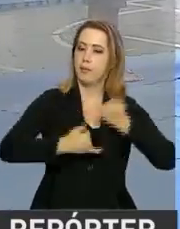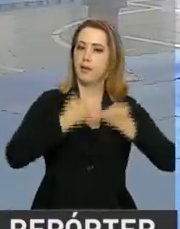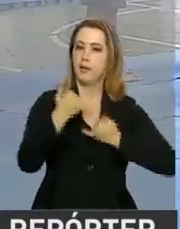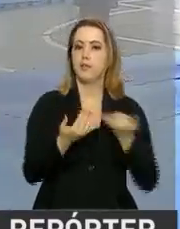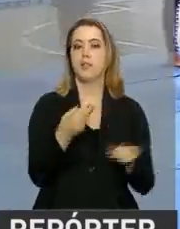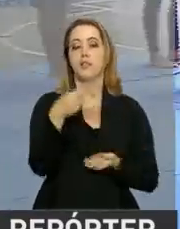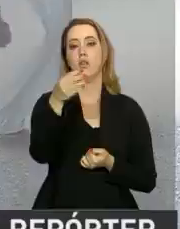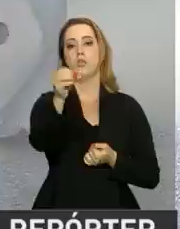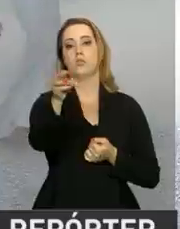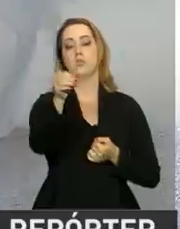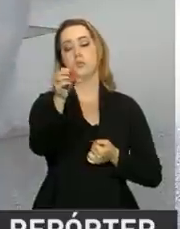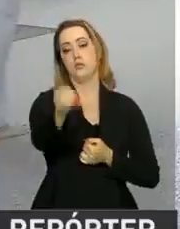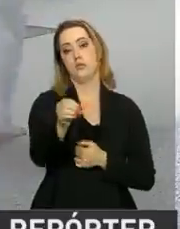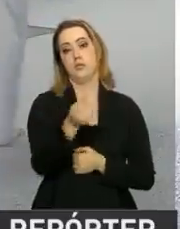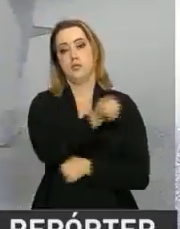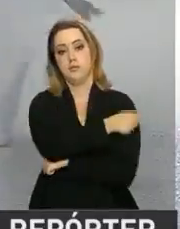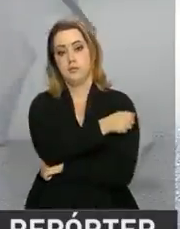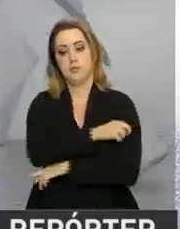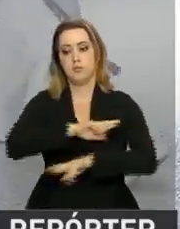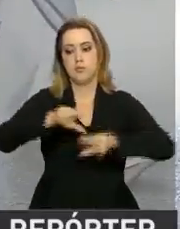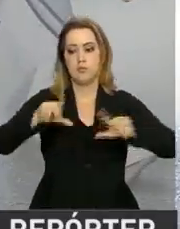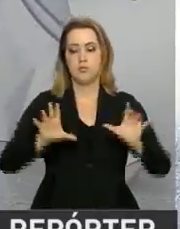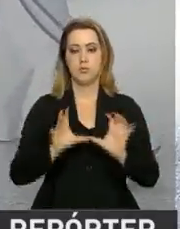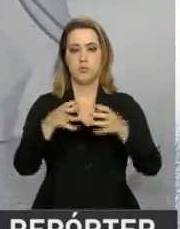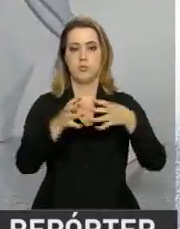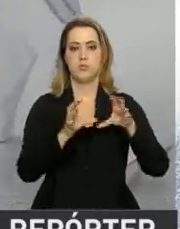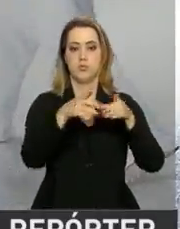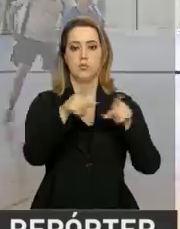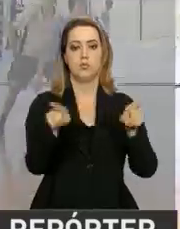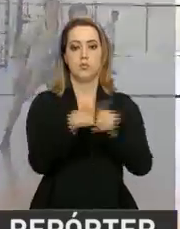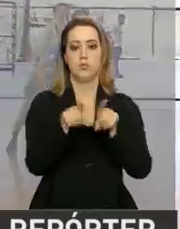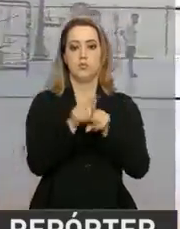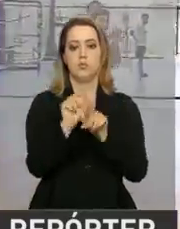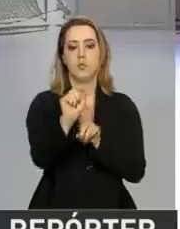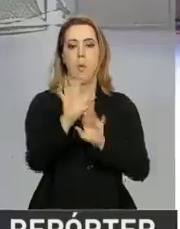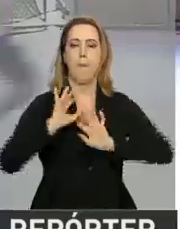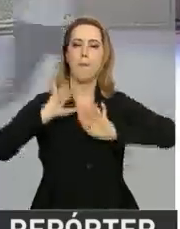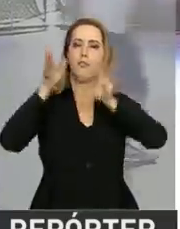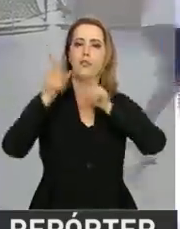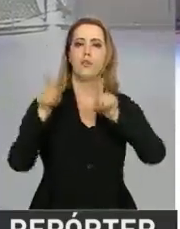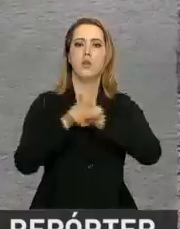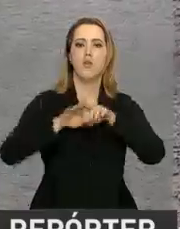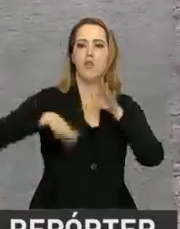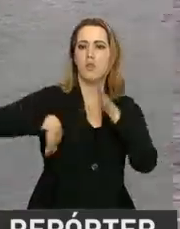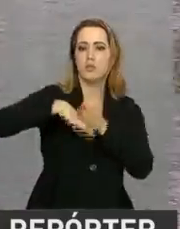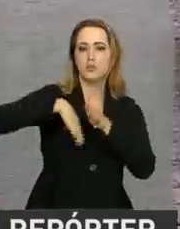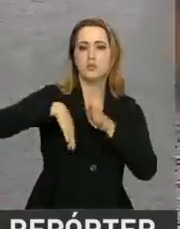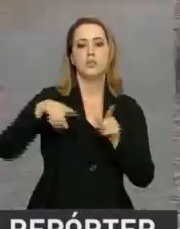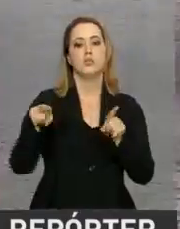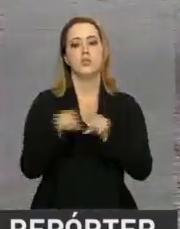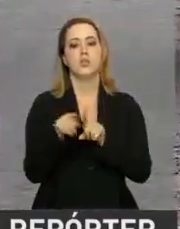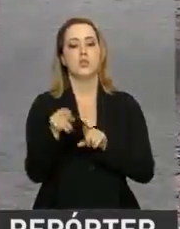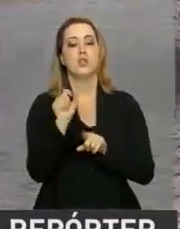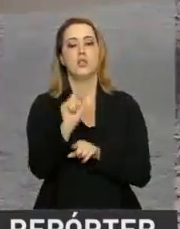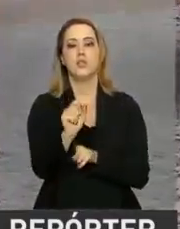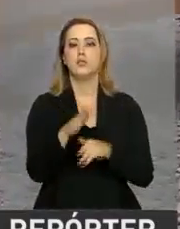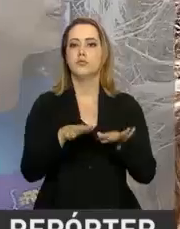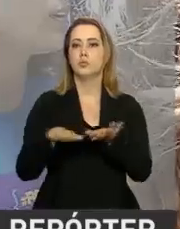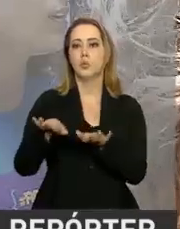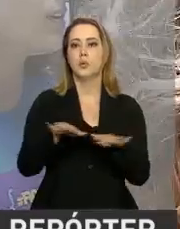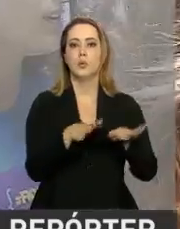alunos se revezaram em diversas atividades que incluíram também vôlei futsal e até aulas de